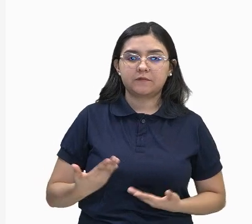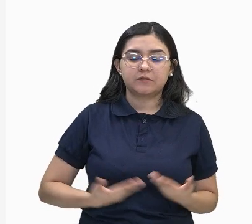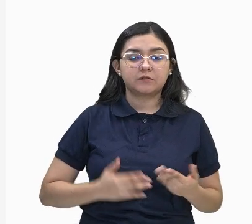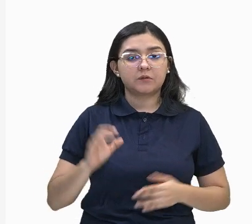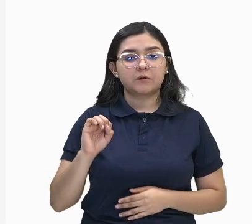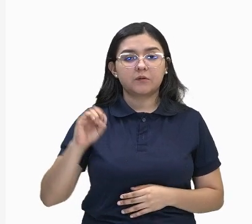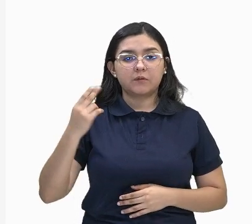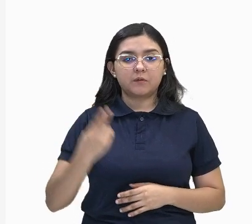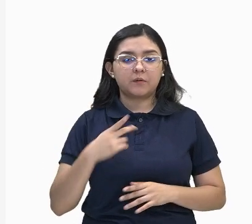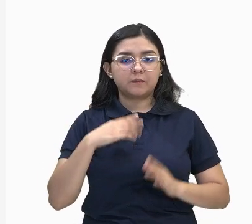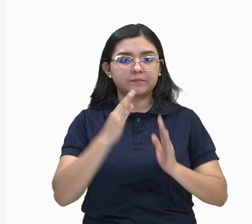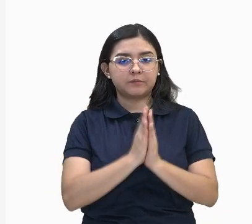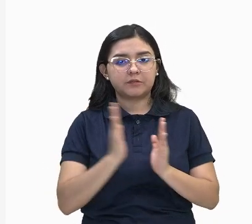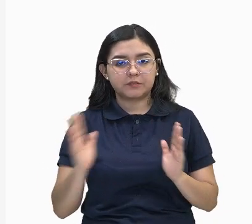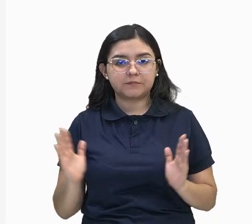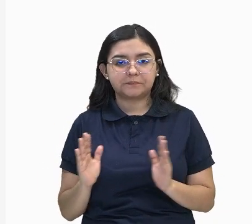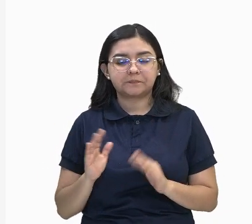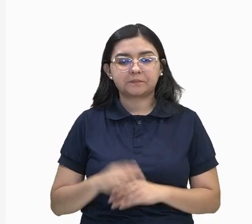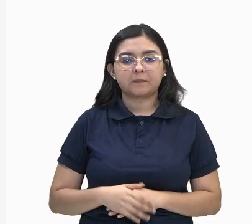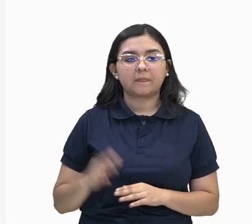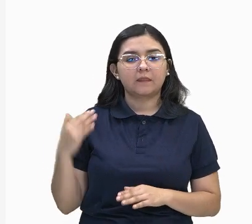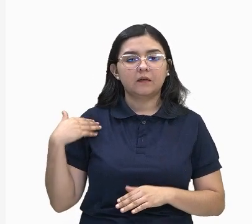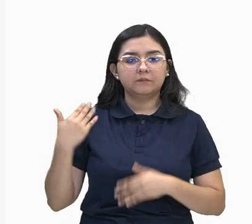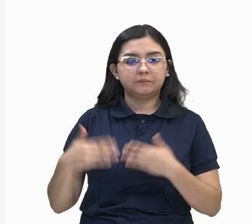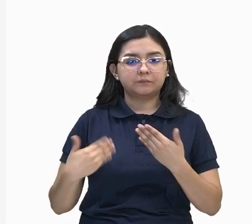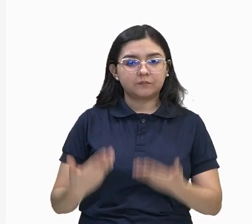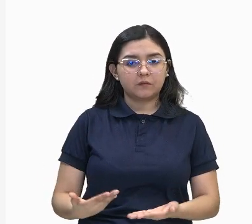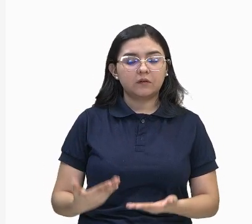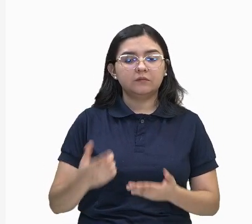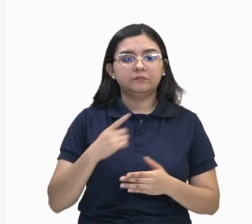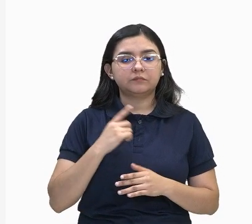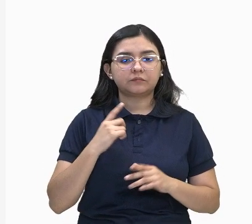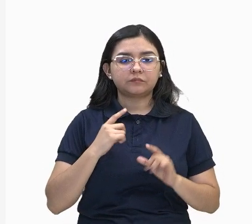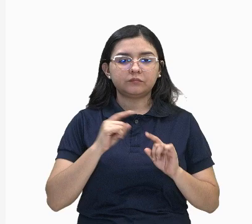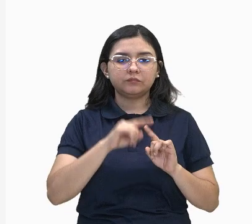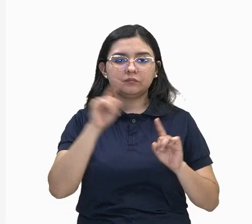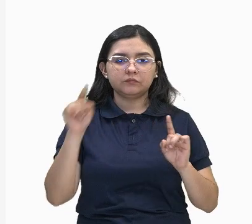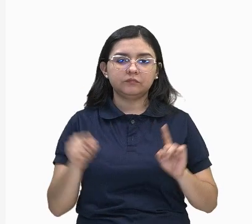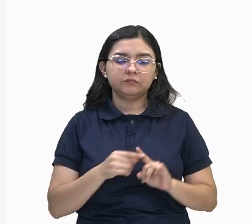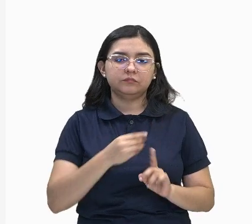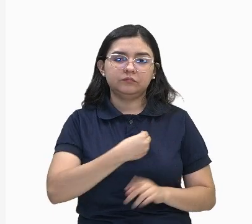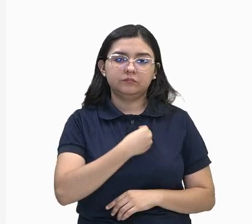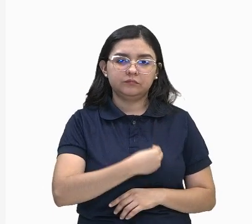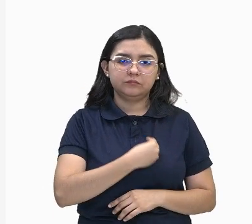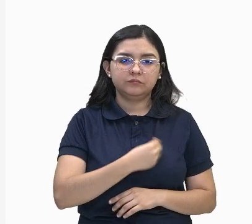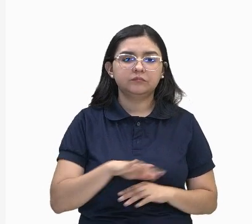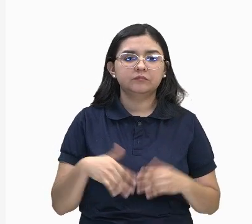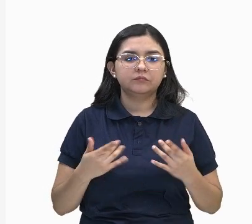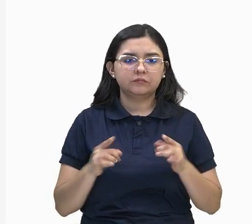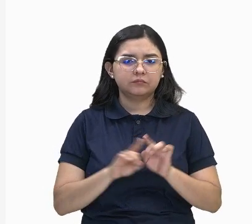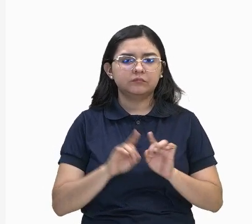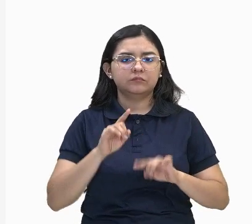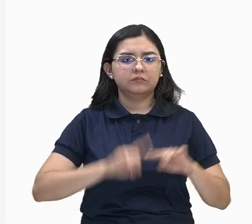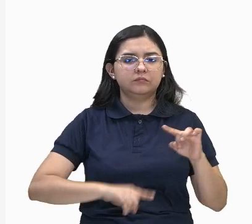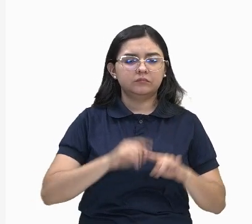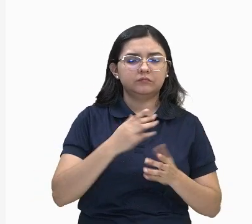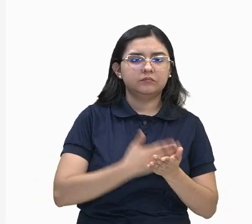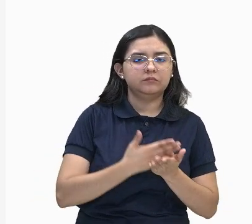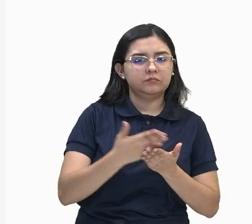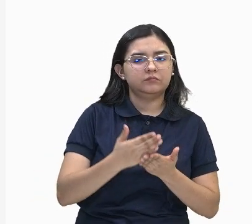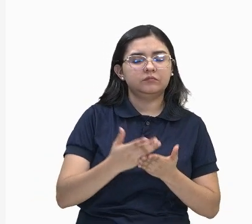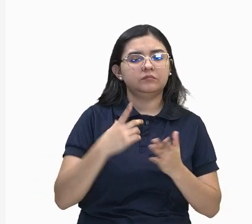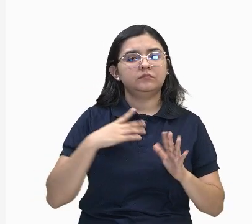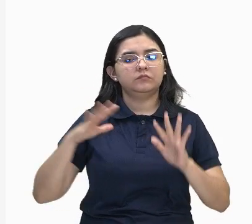ou processo ao longo de todo o seu ciclo de vida. O produto, ele começa